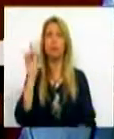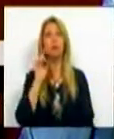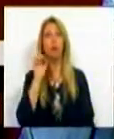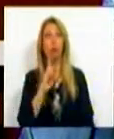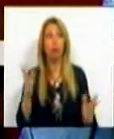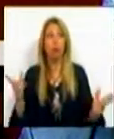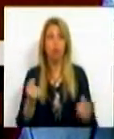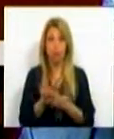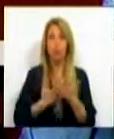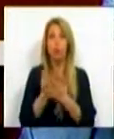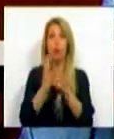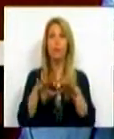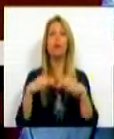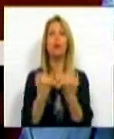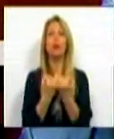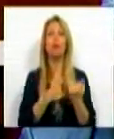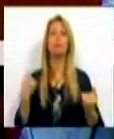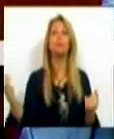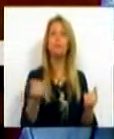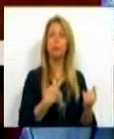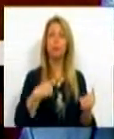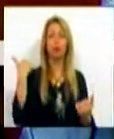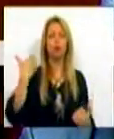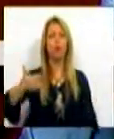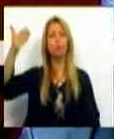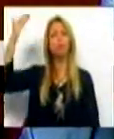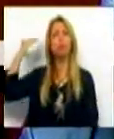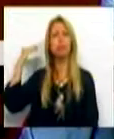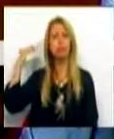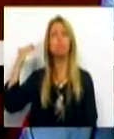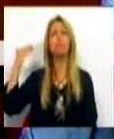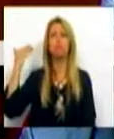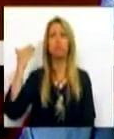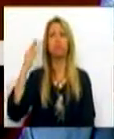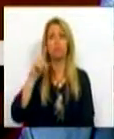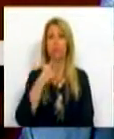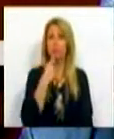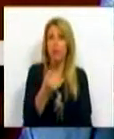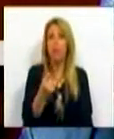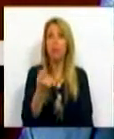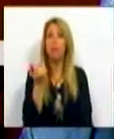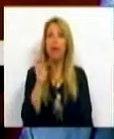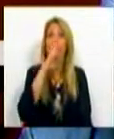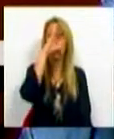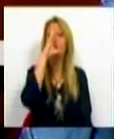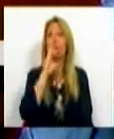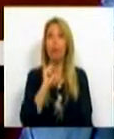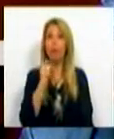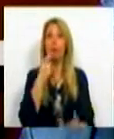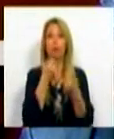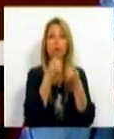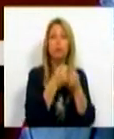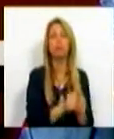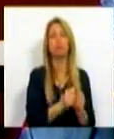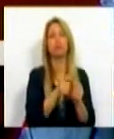do ponto de vista económico e social. Nós, há muito tempo que o vemos dizendo, o anterior governo escondeu como um